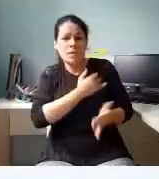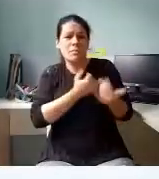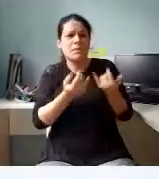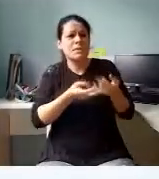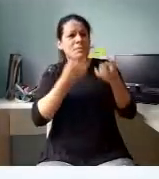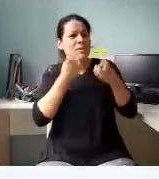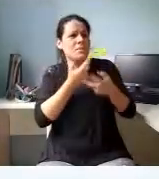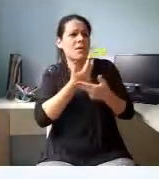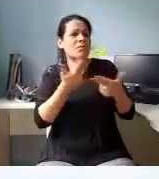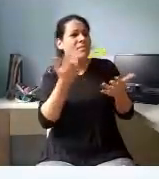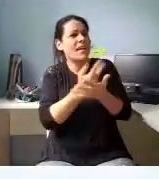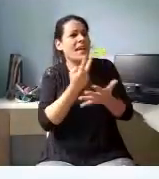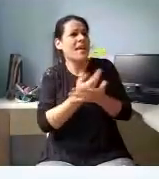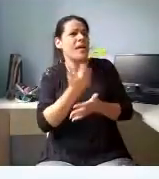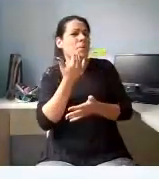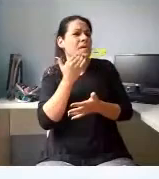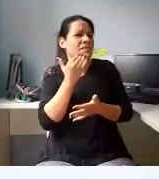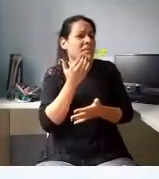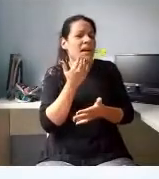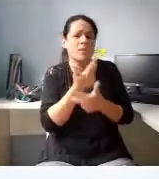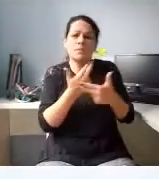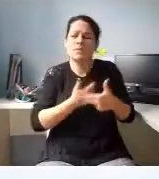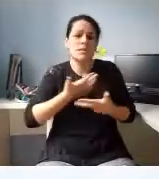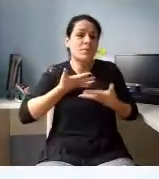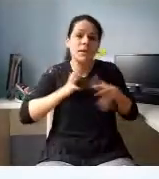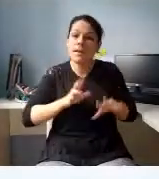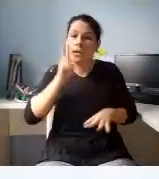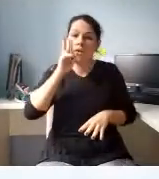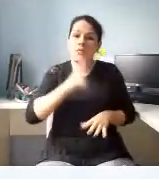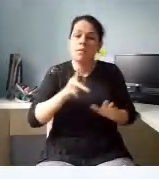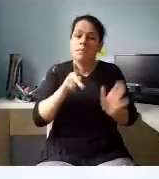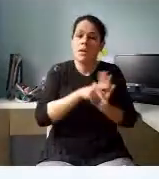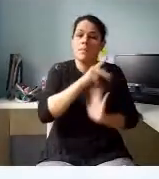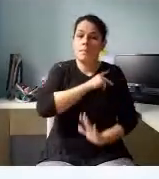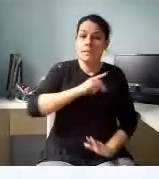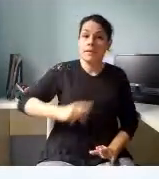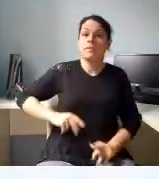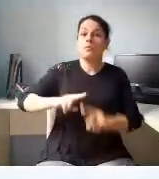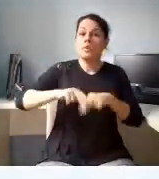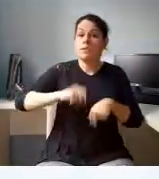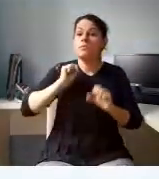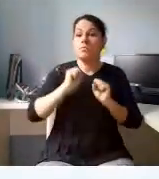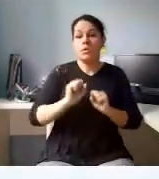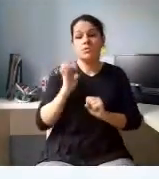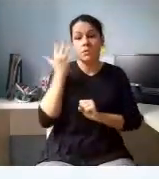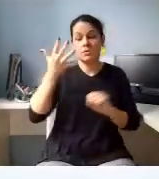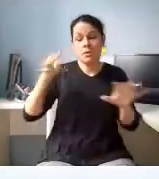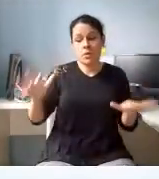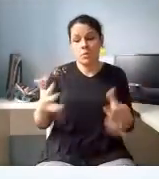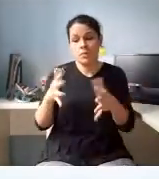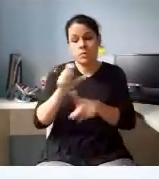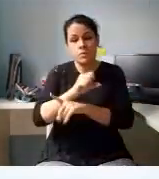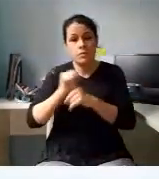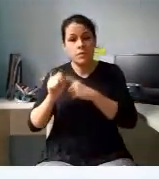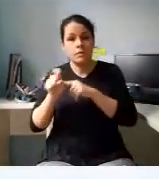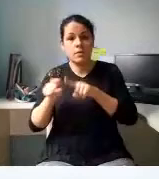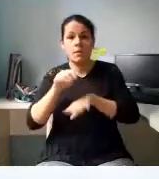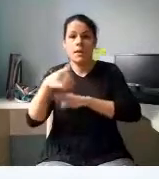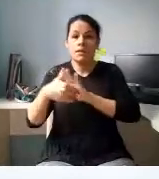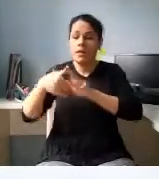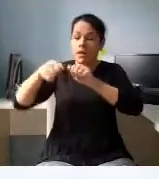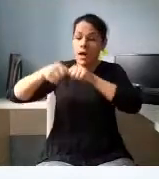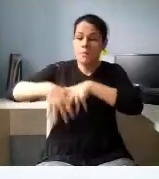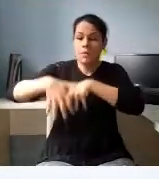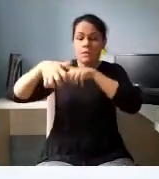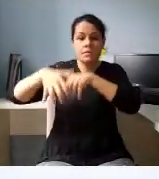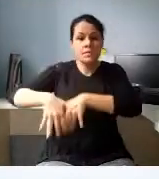e erros que não gostariam de ver. E isso pode causar essa comoção social a ponto de realmente essas manifestações